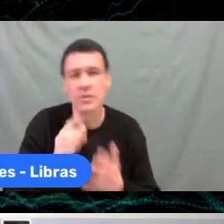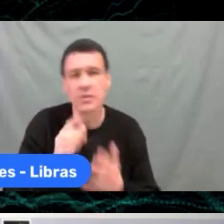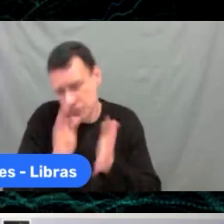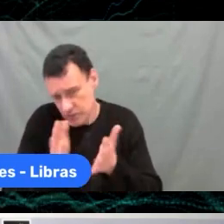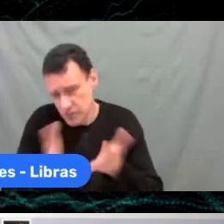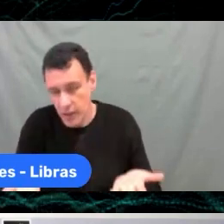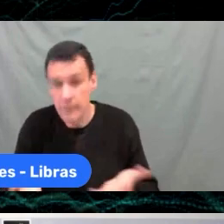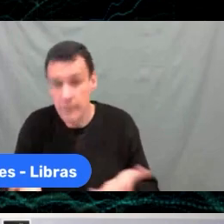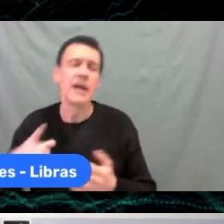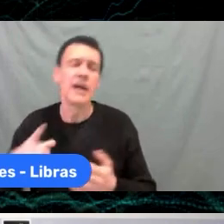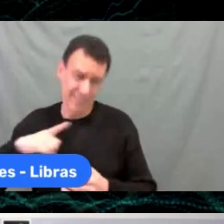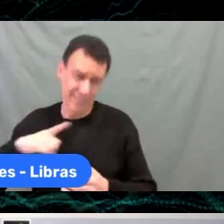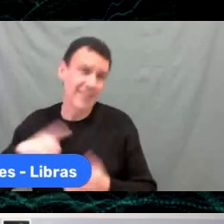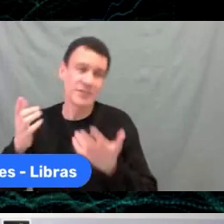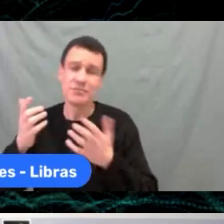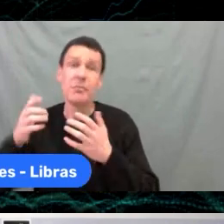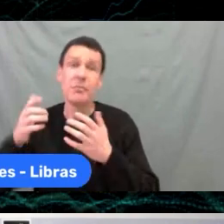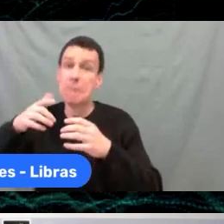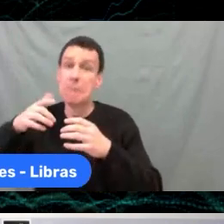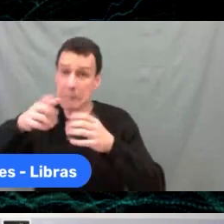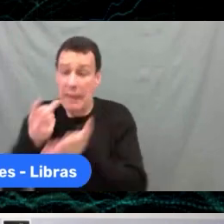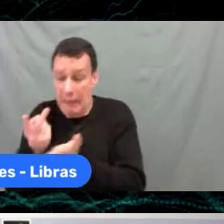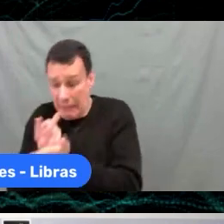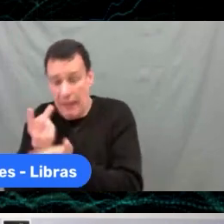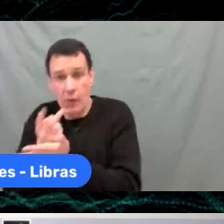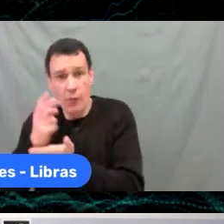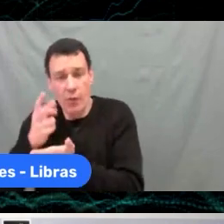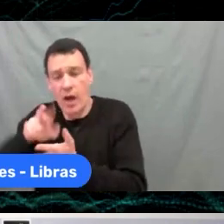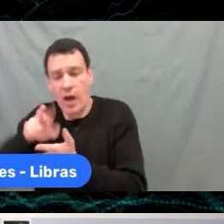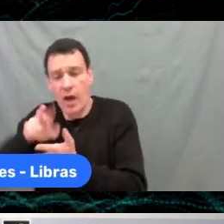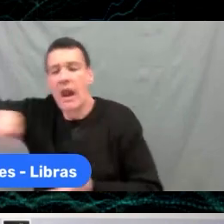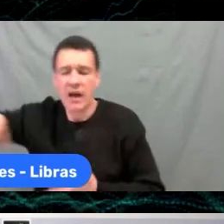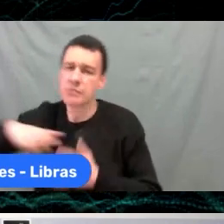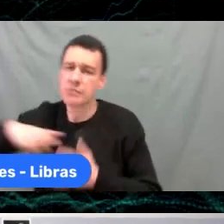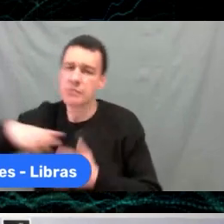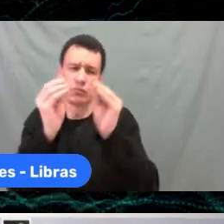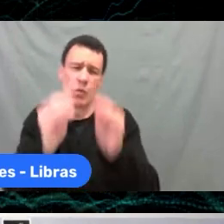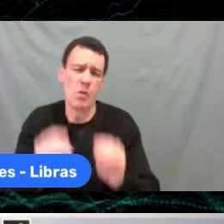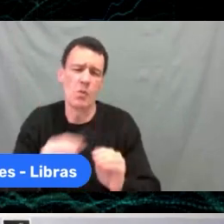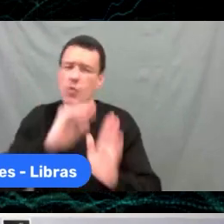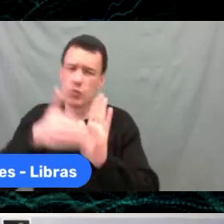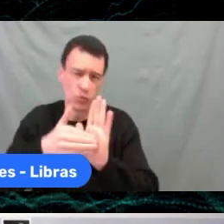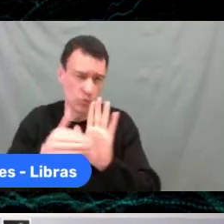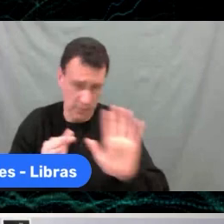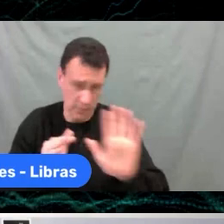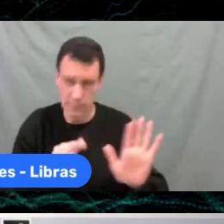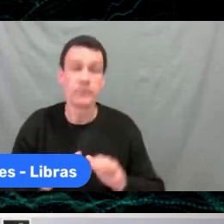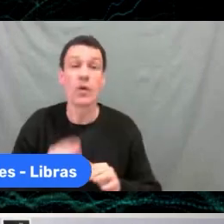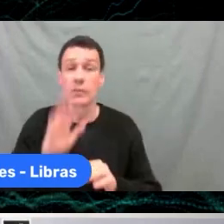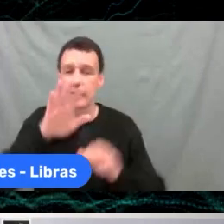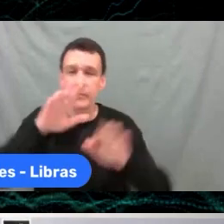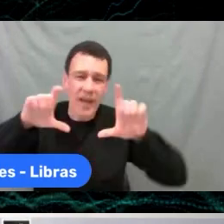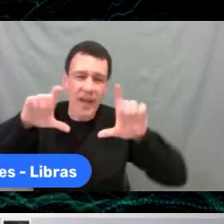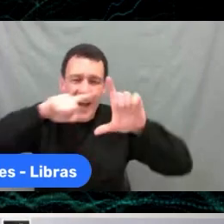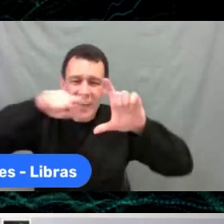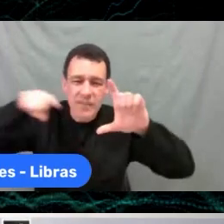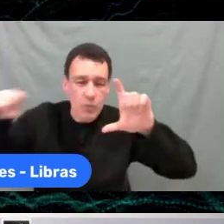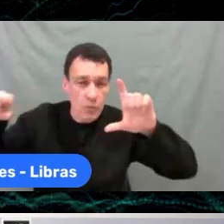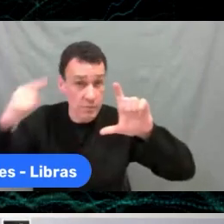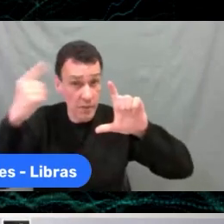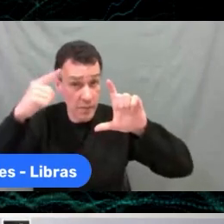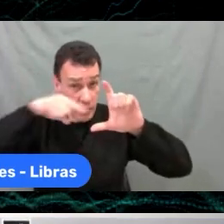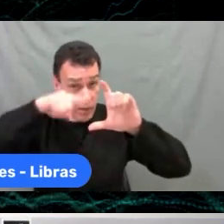certeza não caberiam aqui. Então, eu trouxe, por exemplo, o primeiro gráfico, né, esse primeiro gráfico aqui, que ele está mostrando o quê?